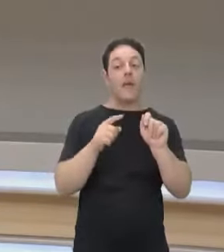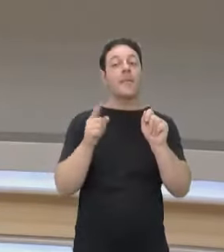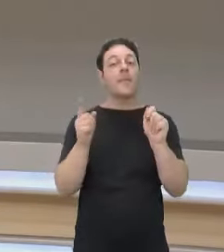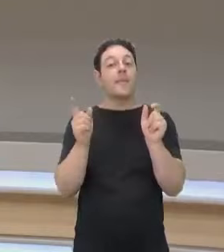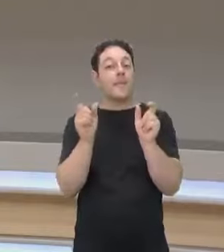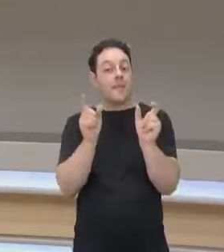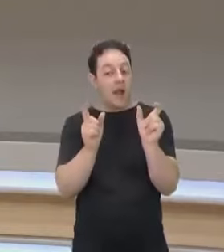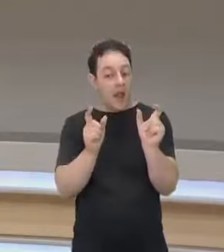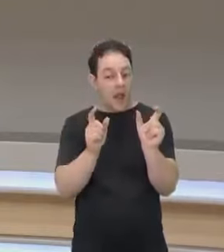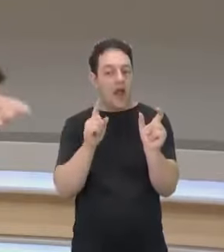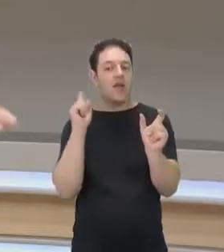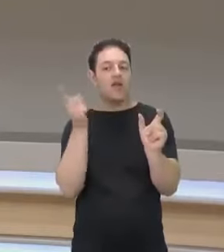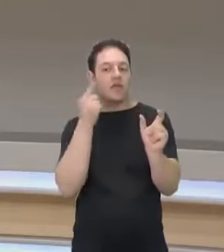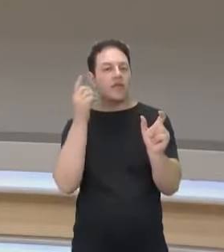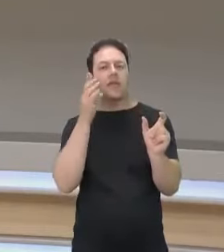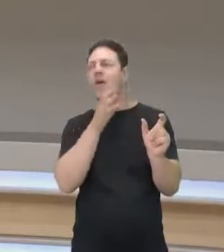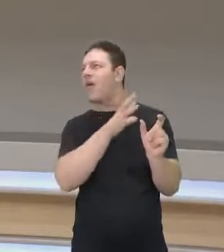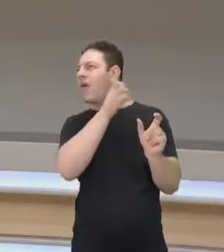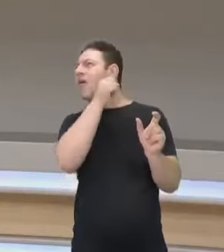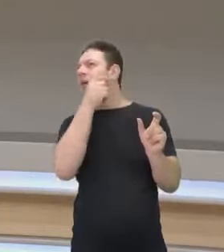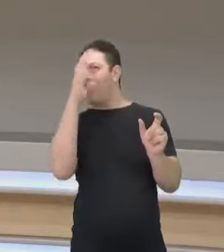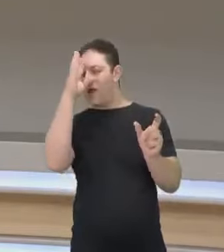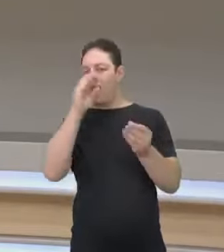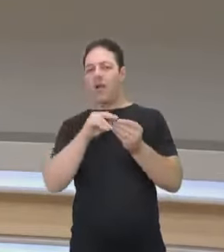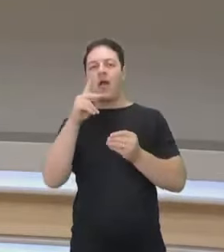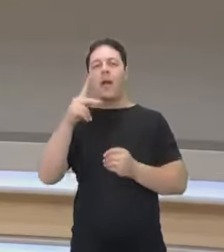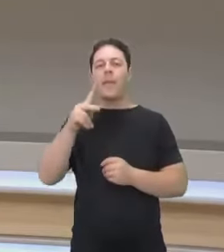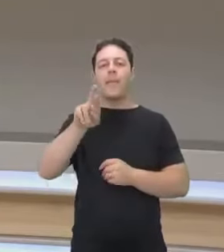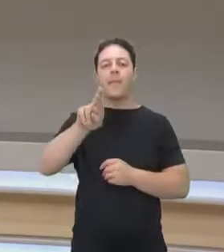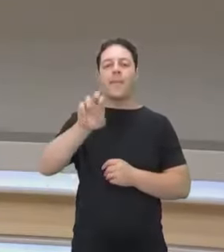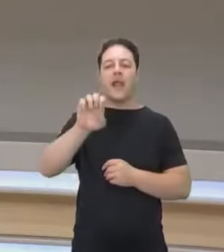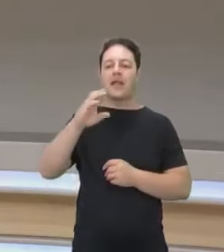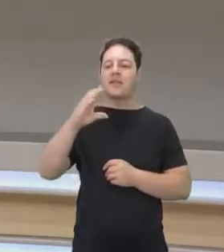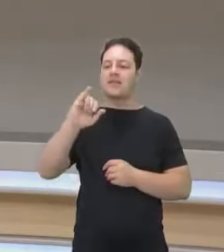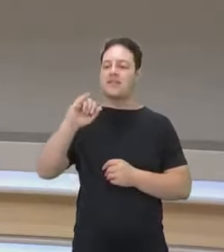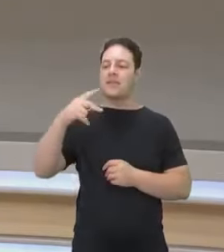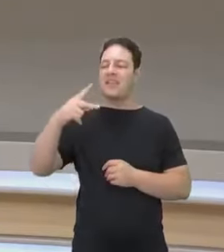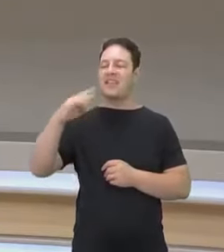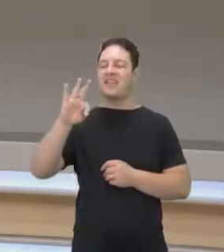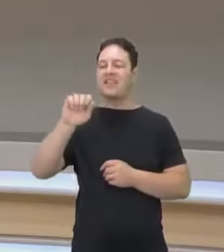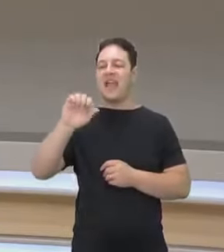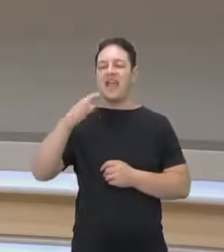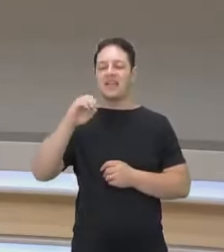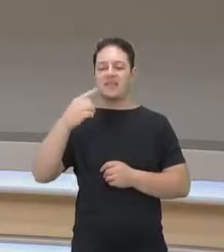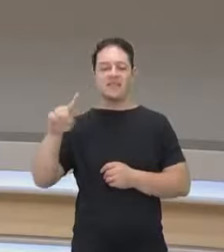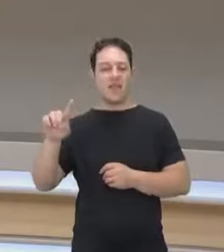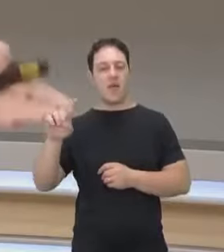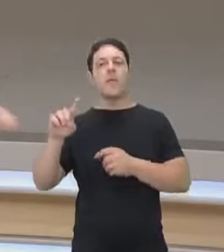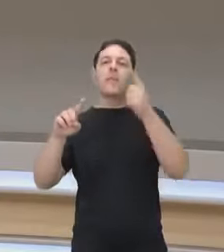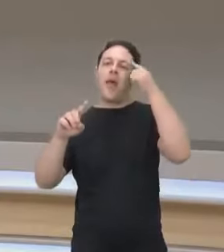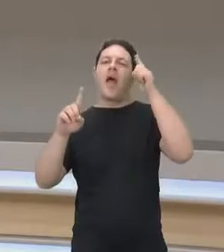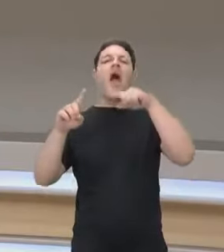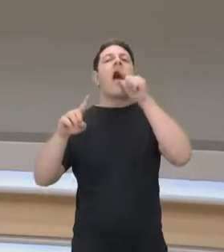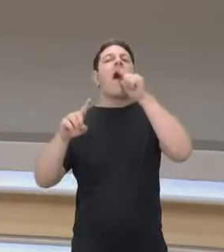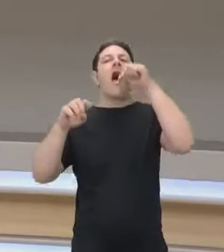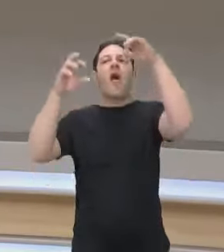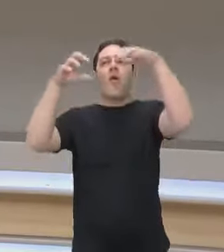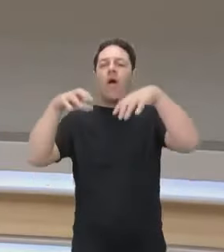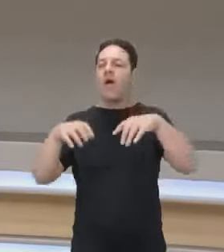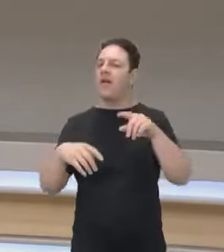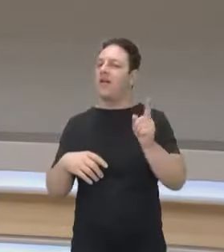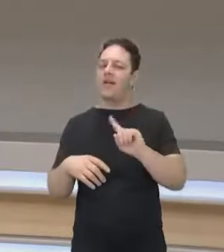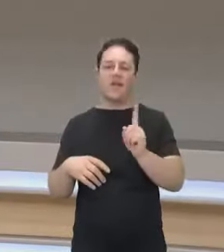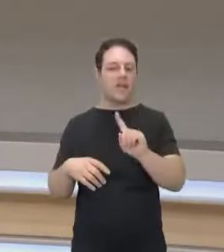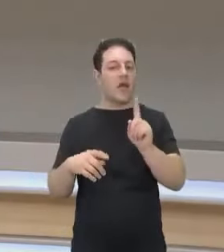assim, quem ouve imagina a precipitação na forma líquida. Né? E aí, né, você tem desde a garoa, é